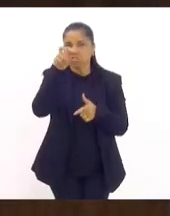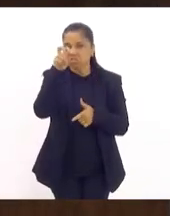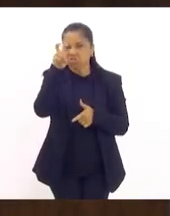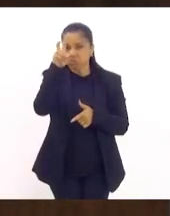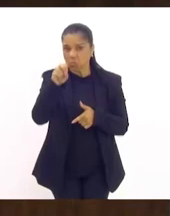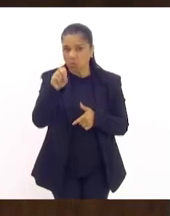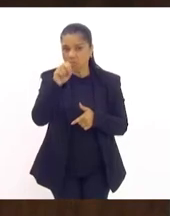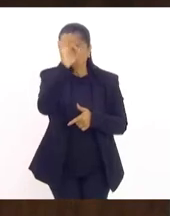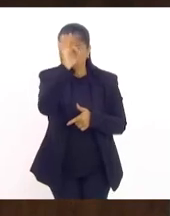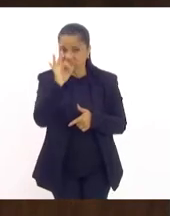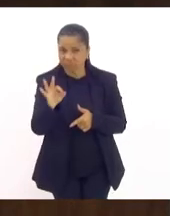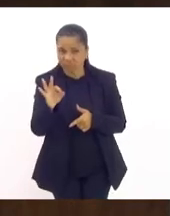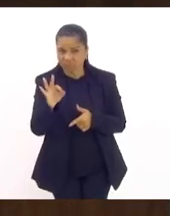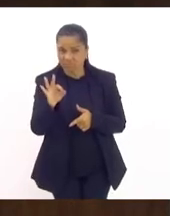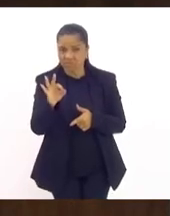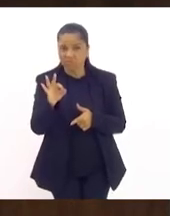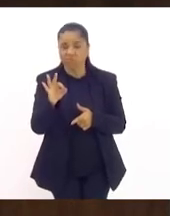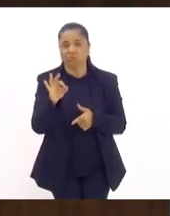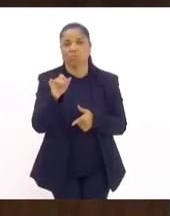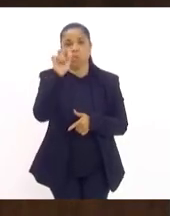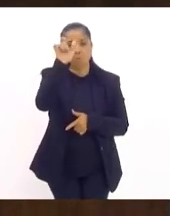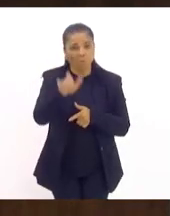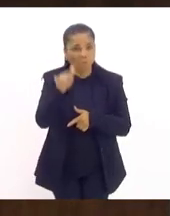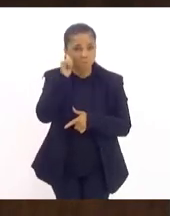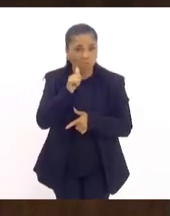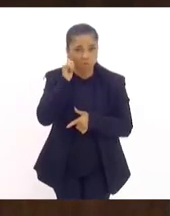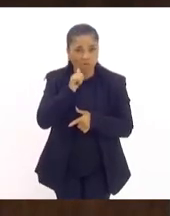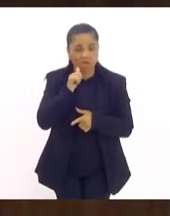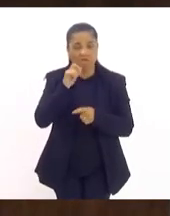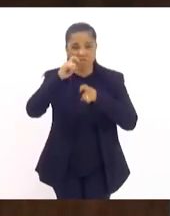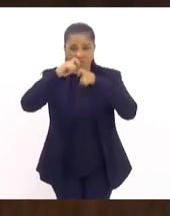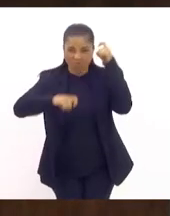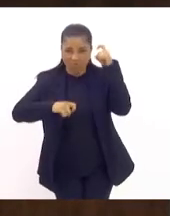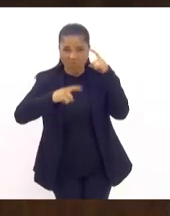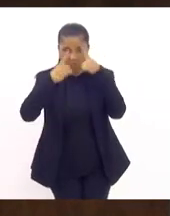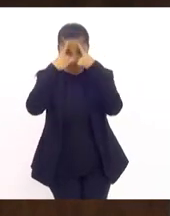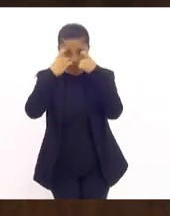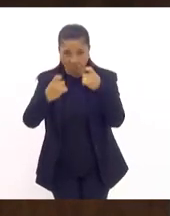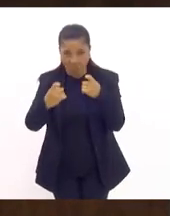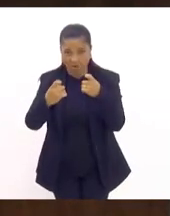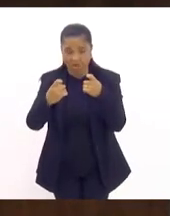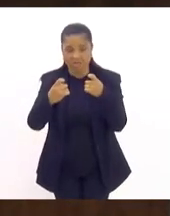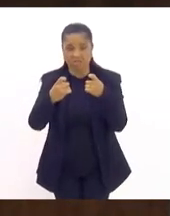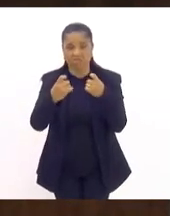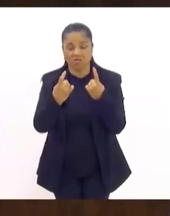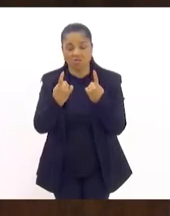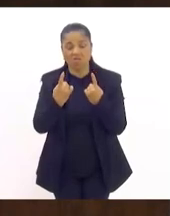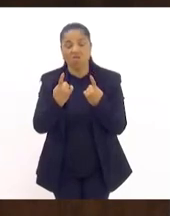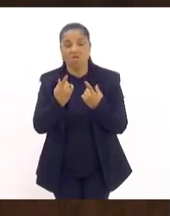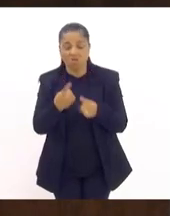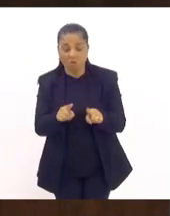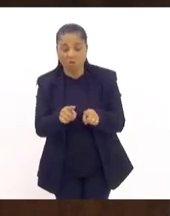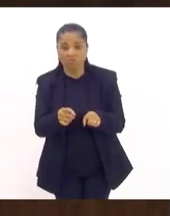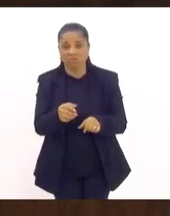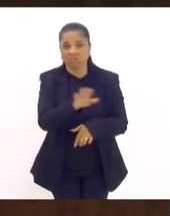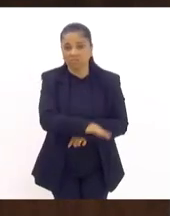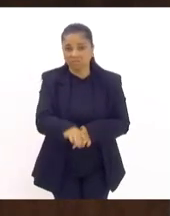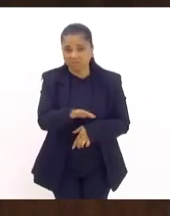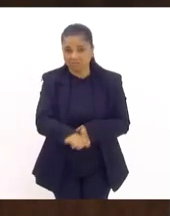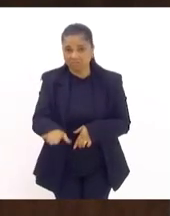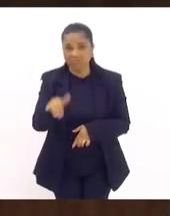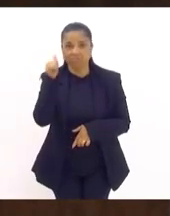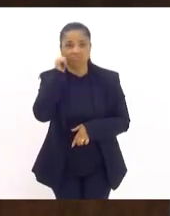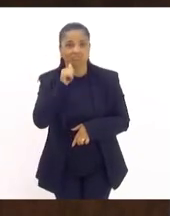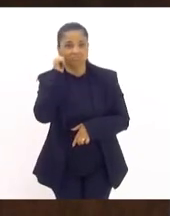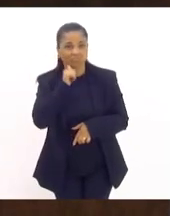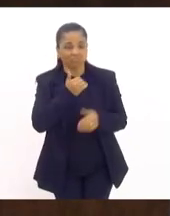número de casos e, sobretudo, a violência sexual praticada contra criança e adolescente do sexo